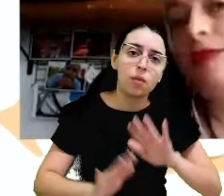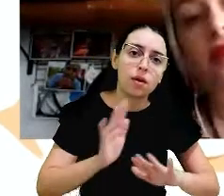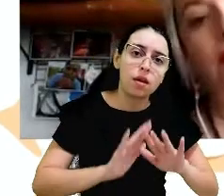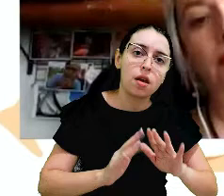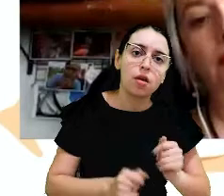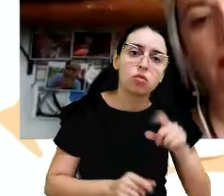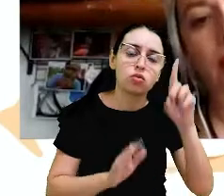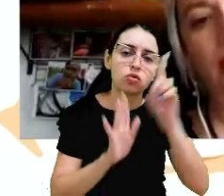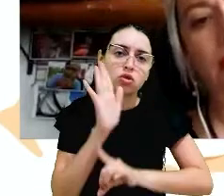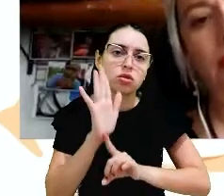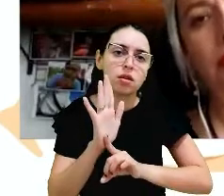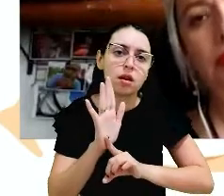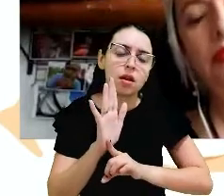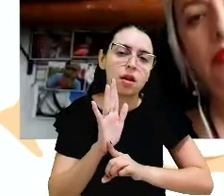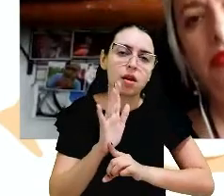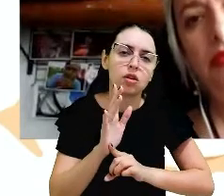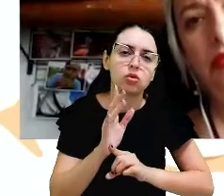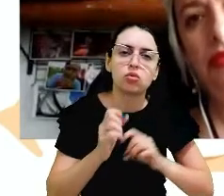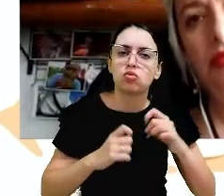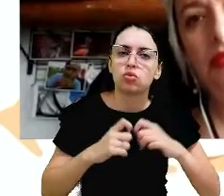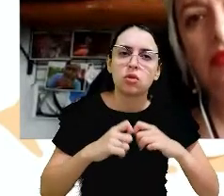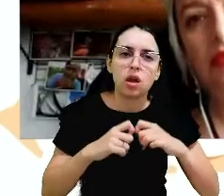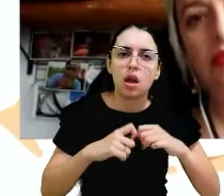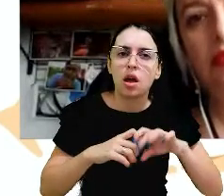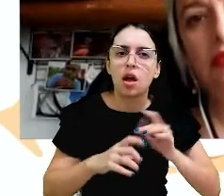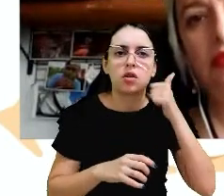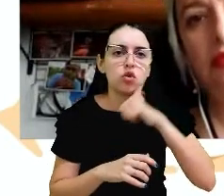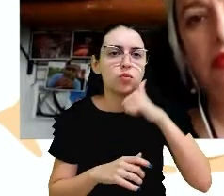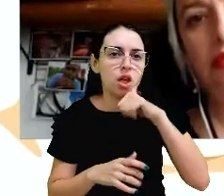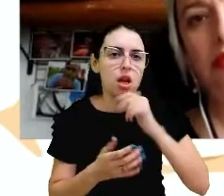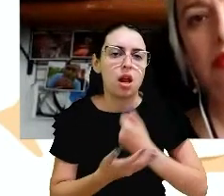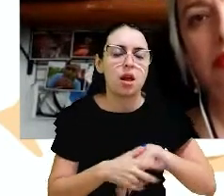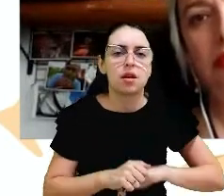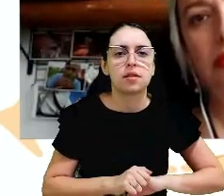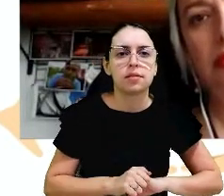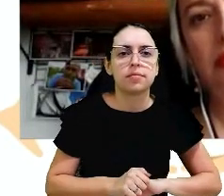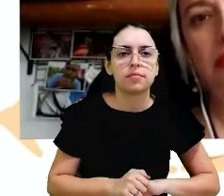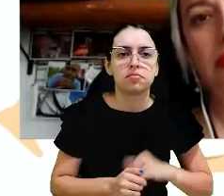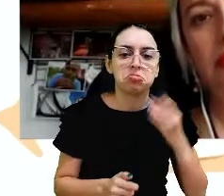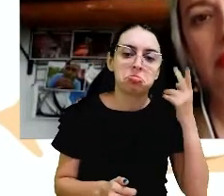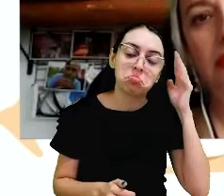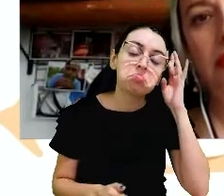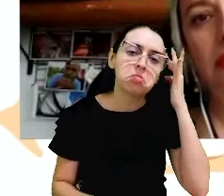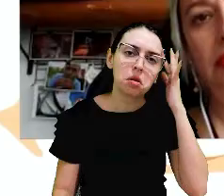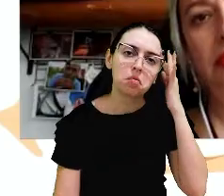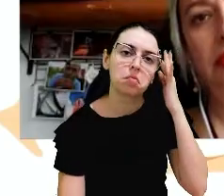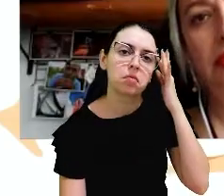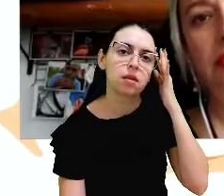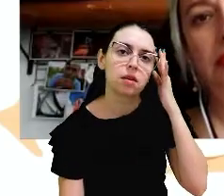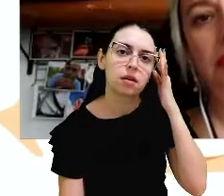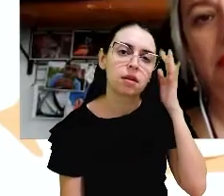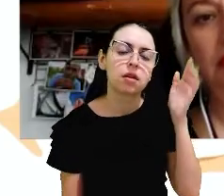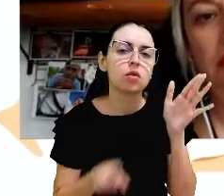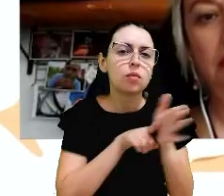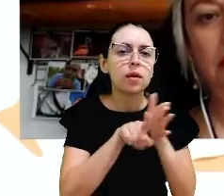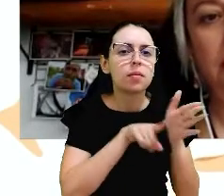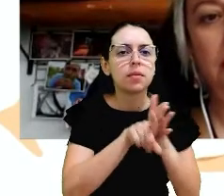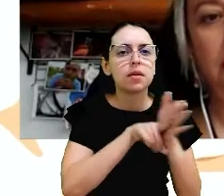direitos sexuais e reprodutivos de mulheres e meninas. É interessante notar que tem uma